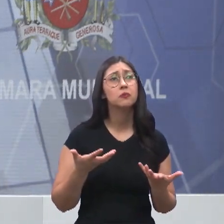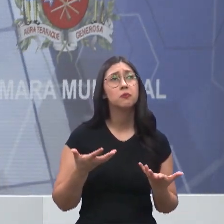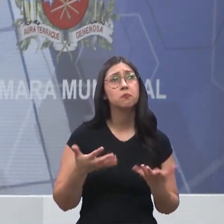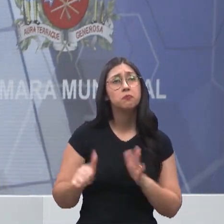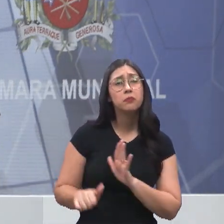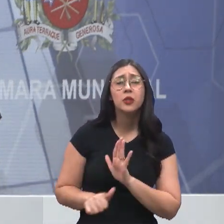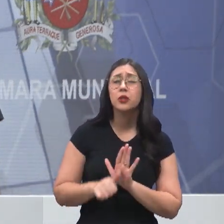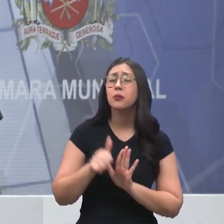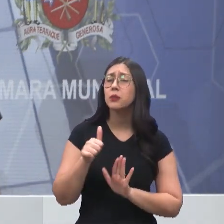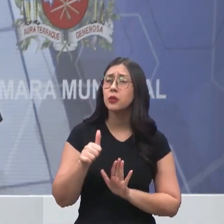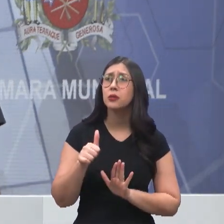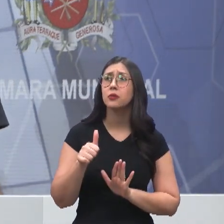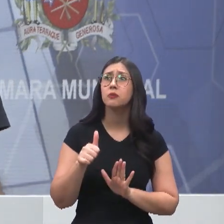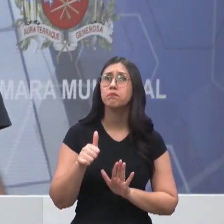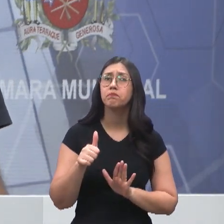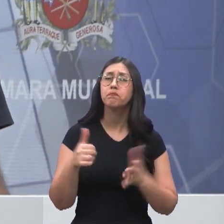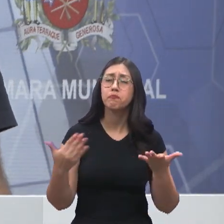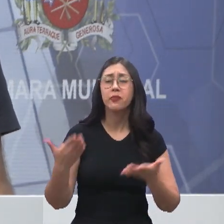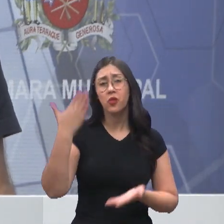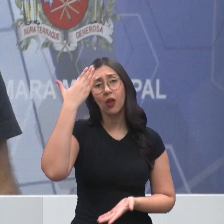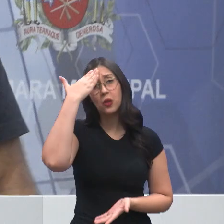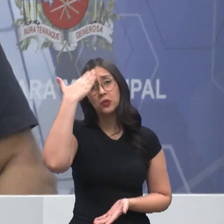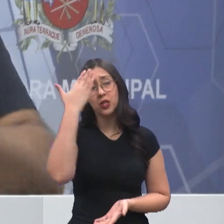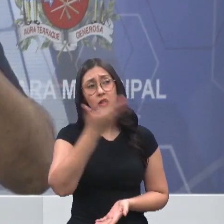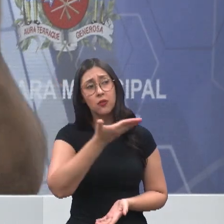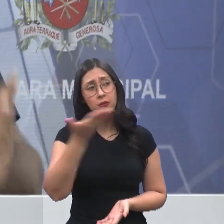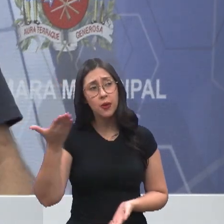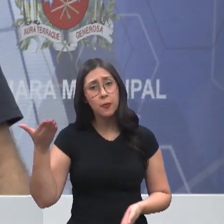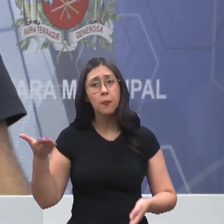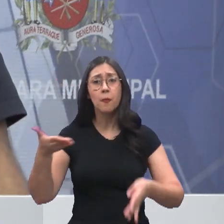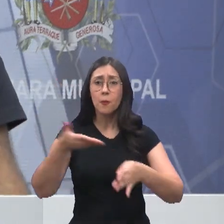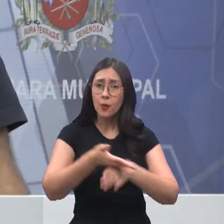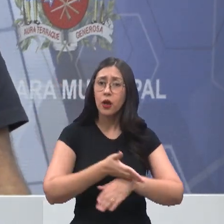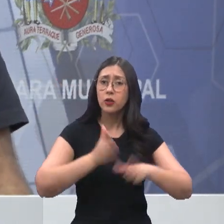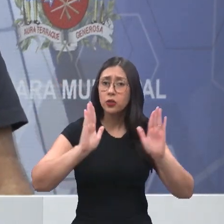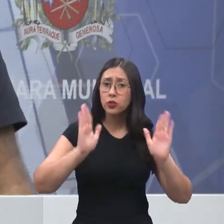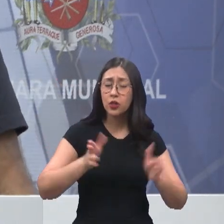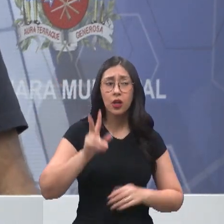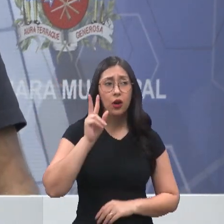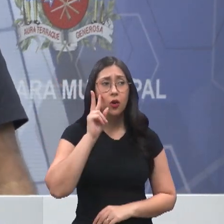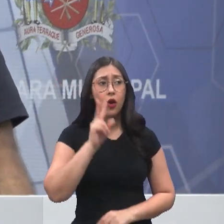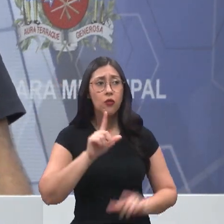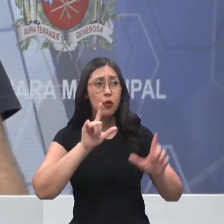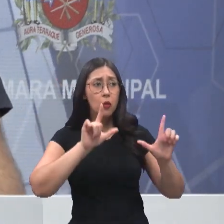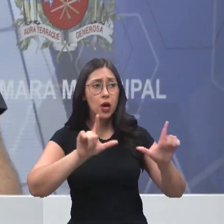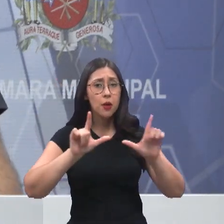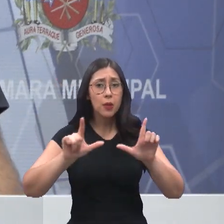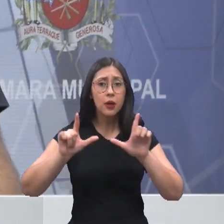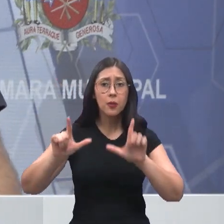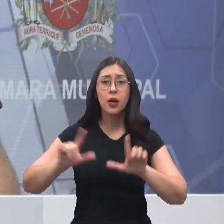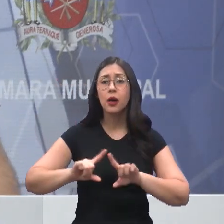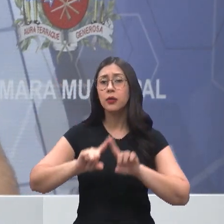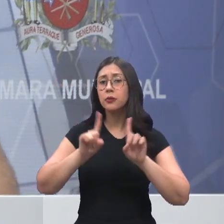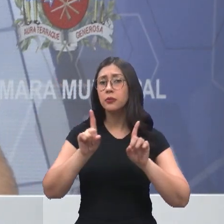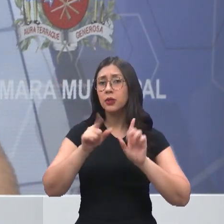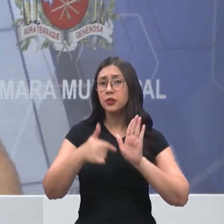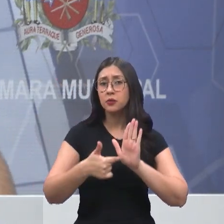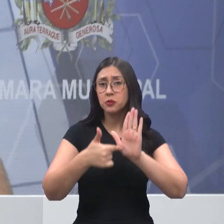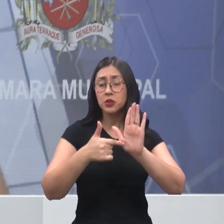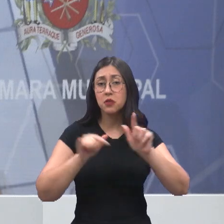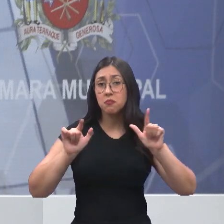fala, eu sei que vocês já participaram, já viram muitas imagens, mas eu trouxe algumas imagens do